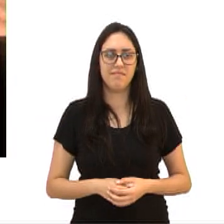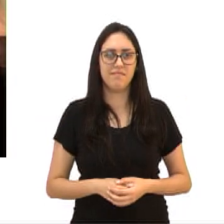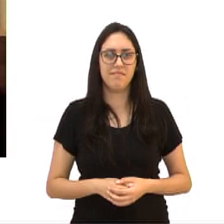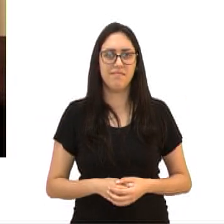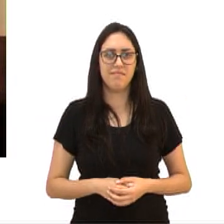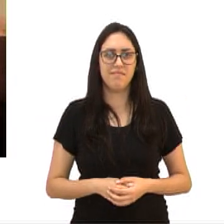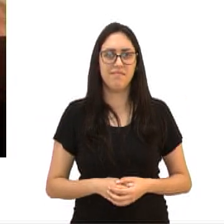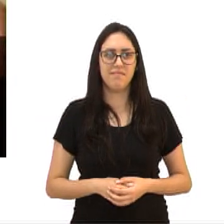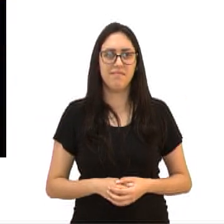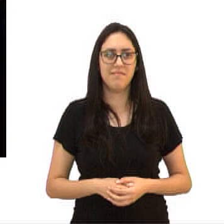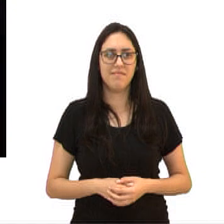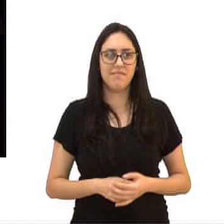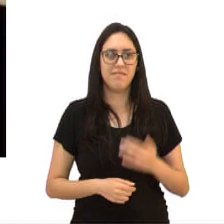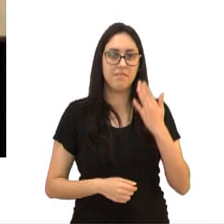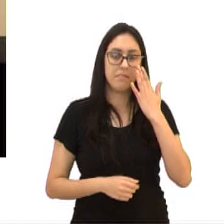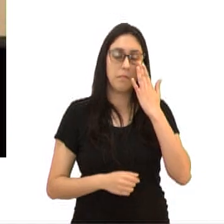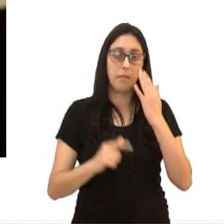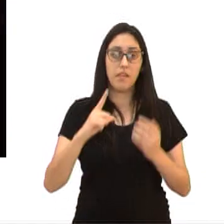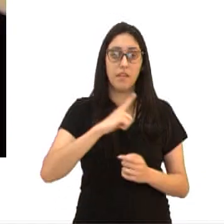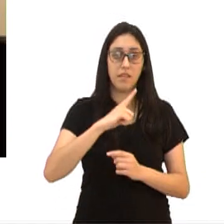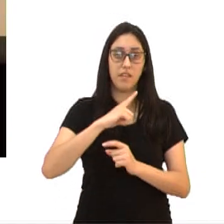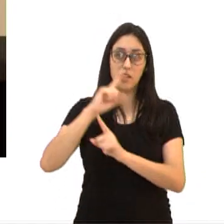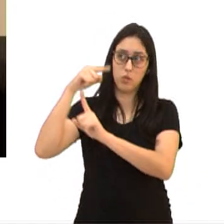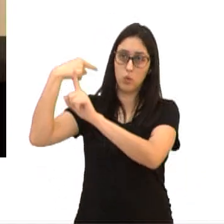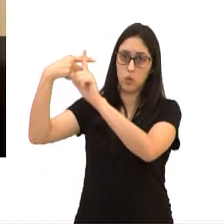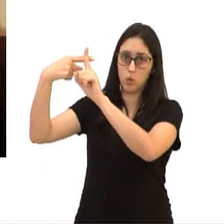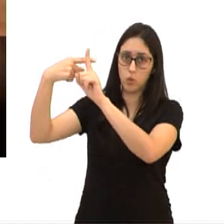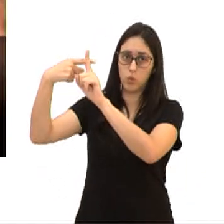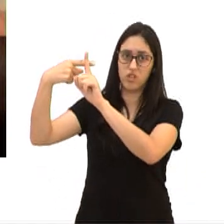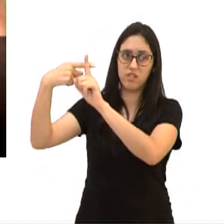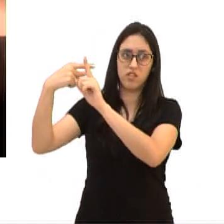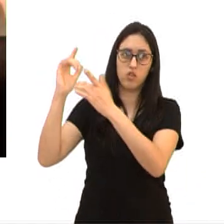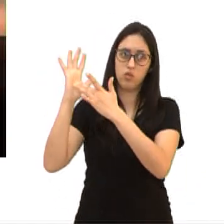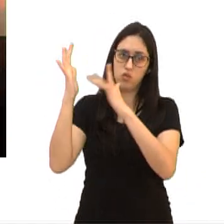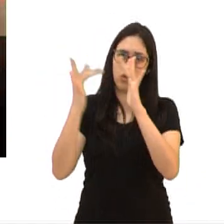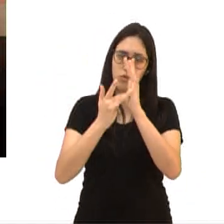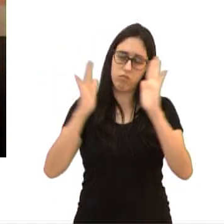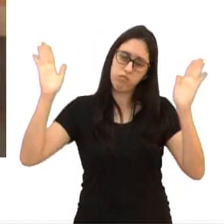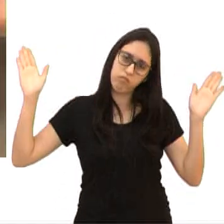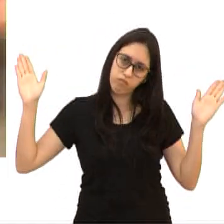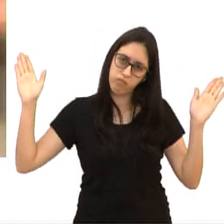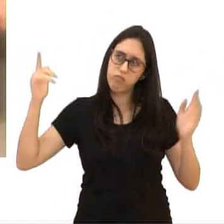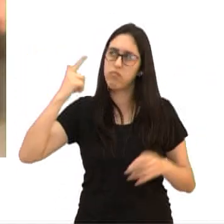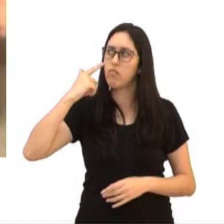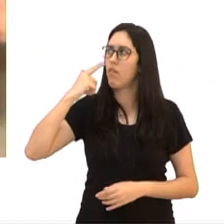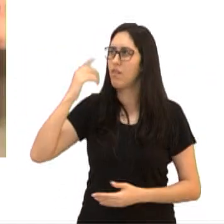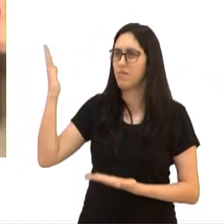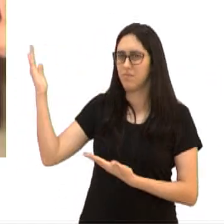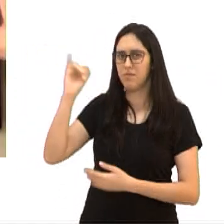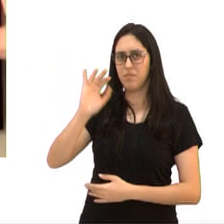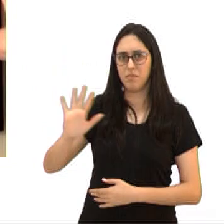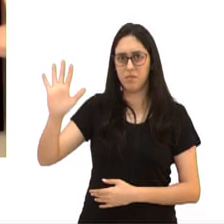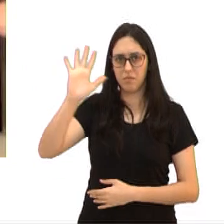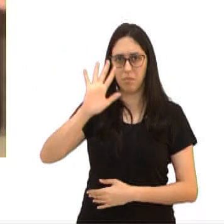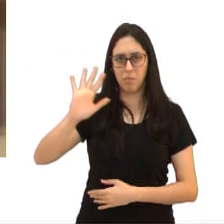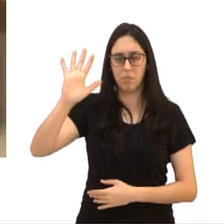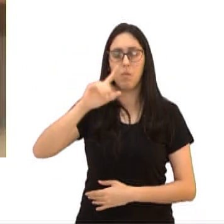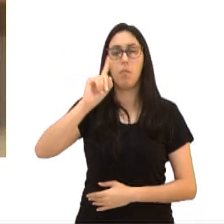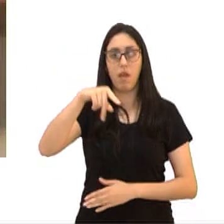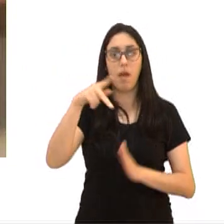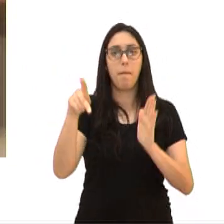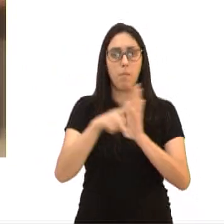A centralidade da cruz e do Cristo, ela é própria do movimento da